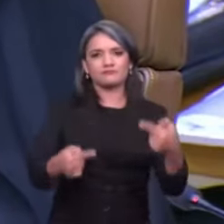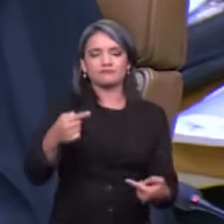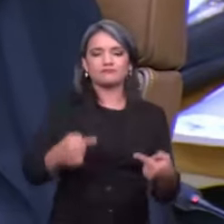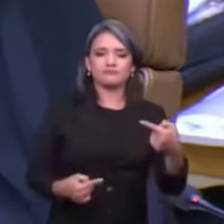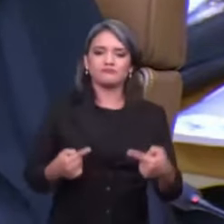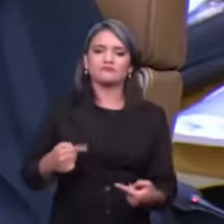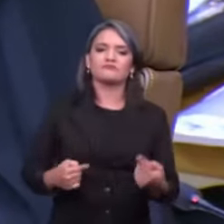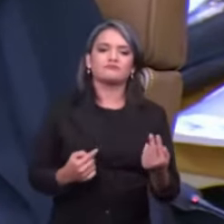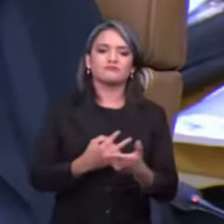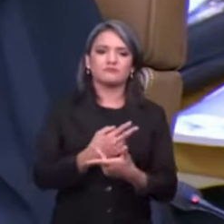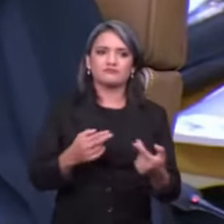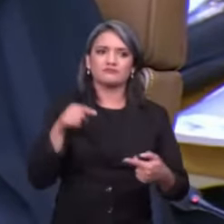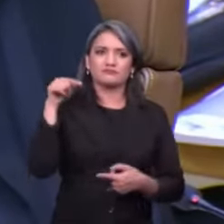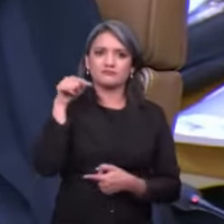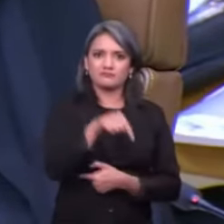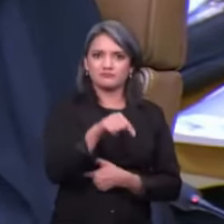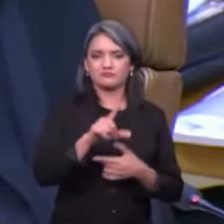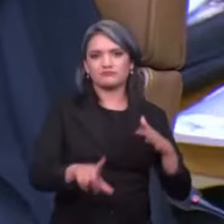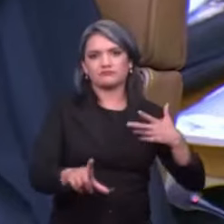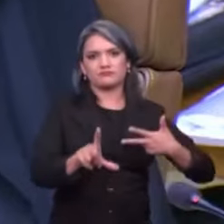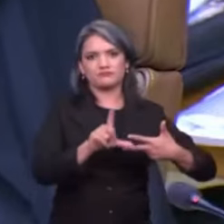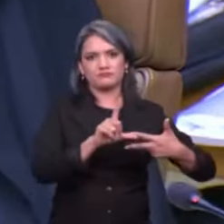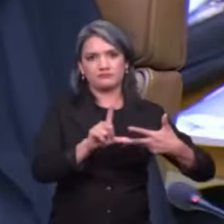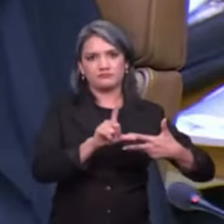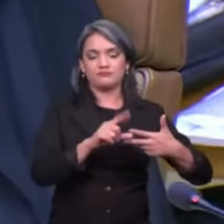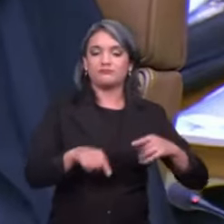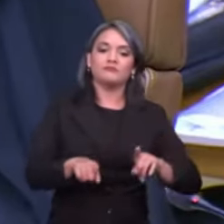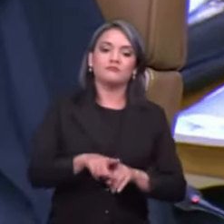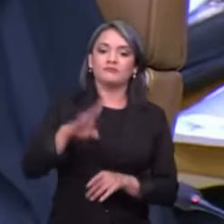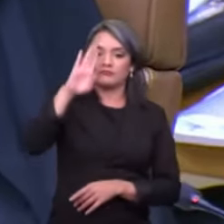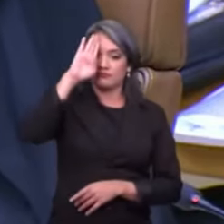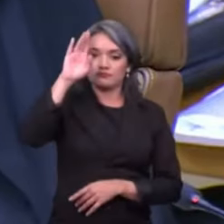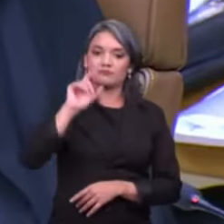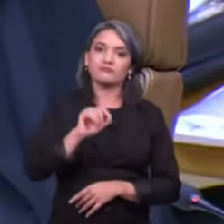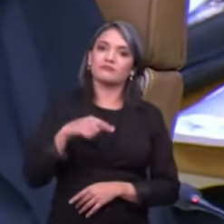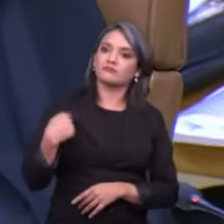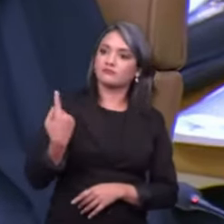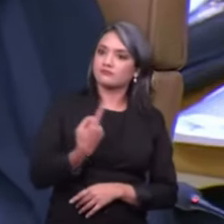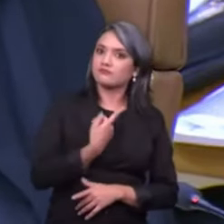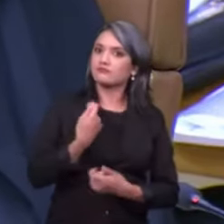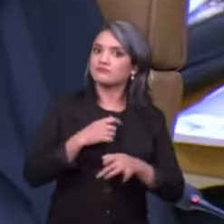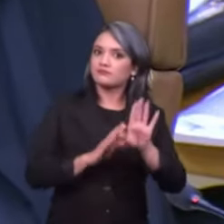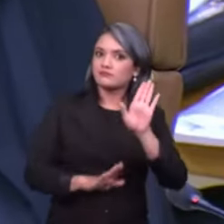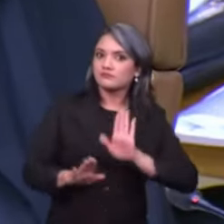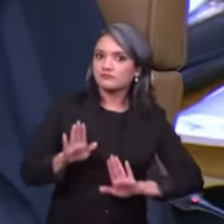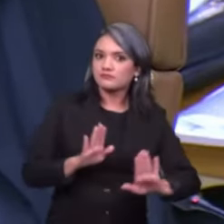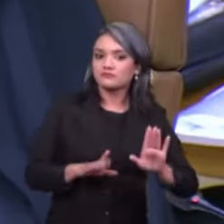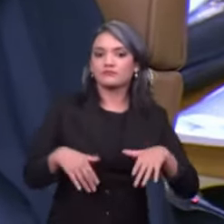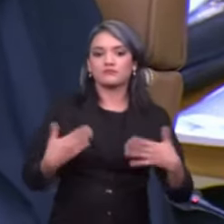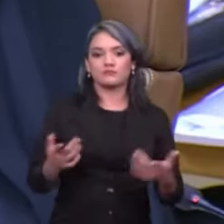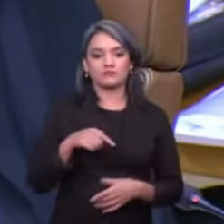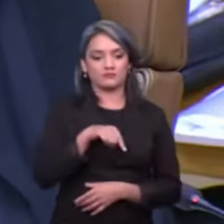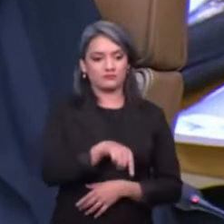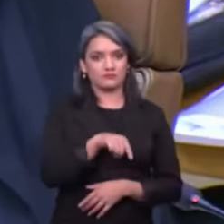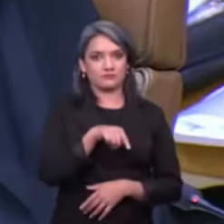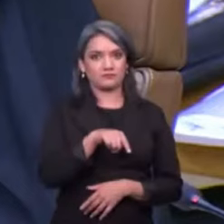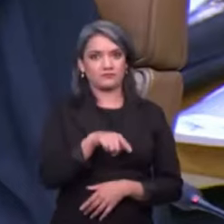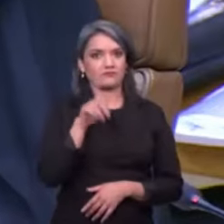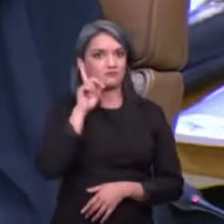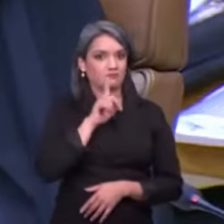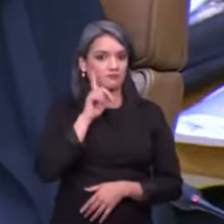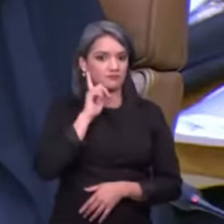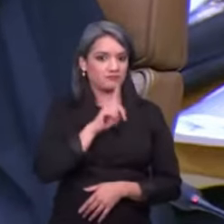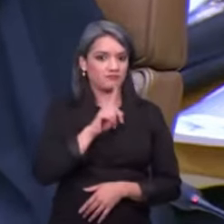à seara do legislativo. E, sobretudo, que tenhamos bastante cautela. Assim, no Oregon, conquanto não se possa